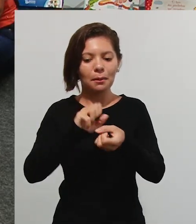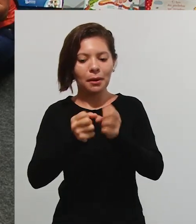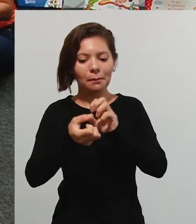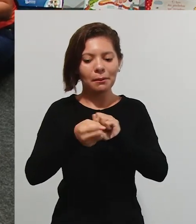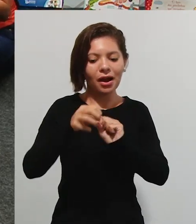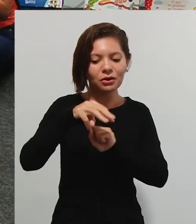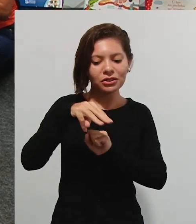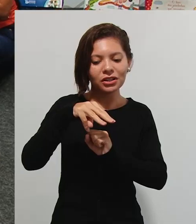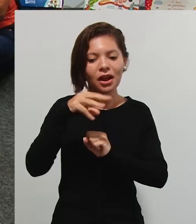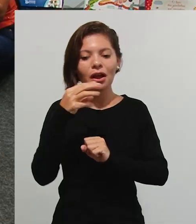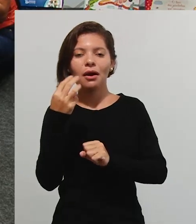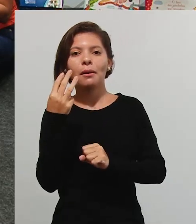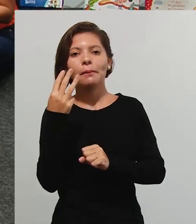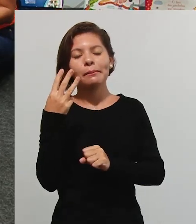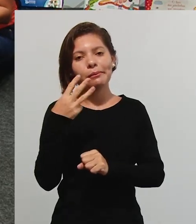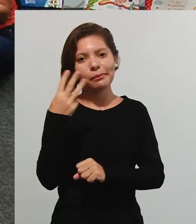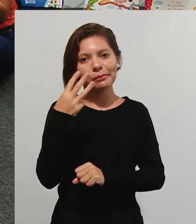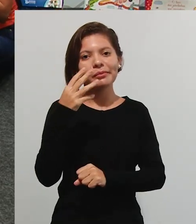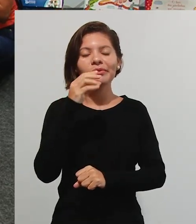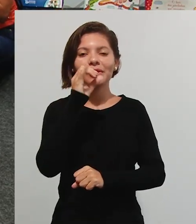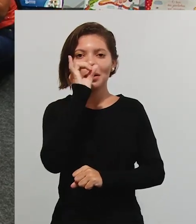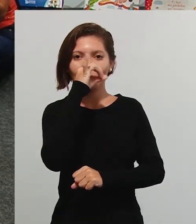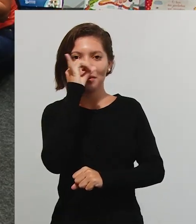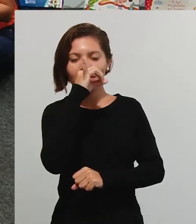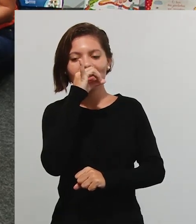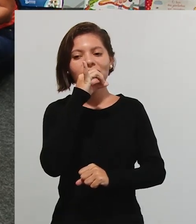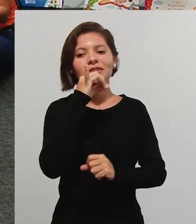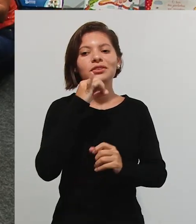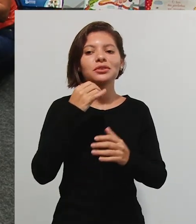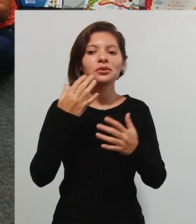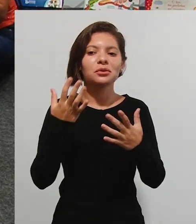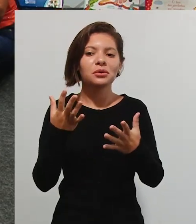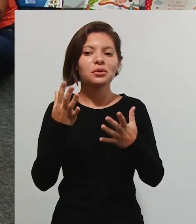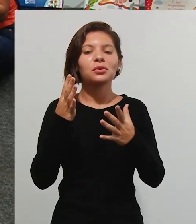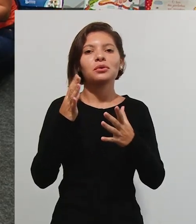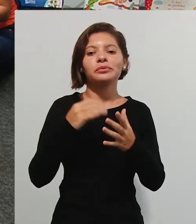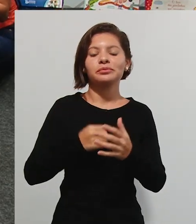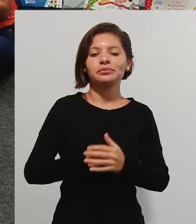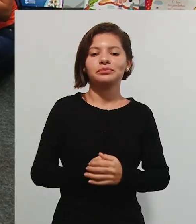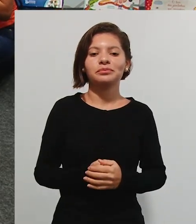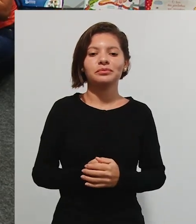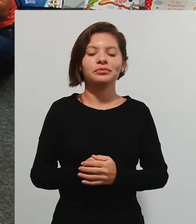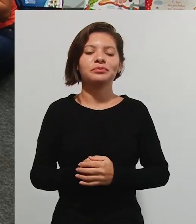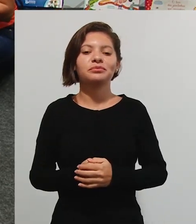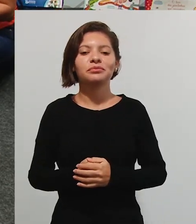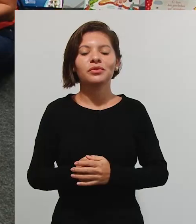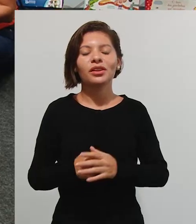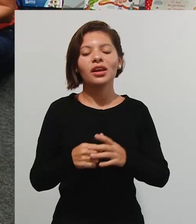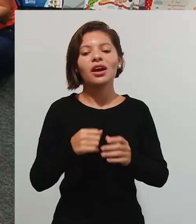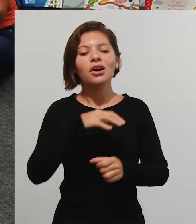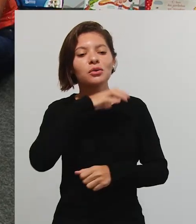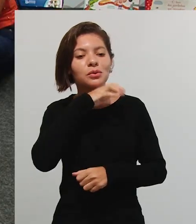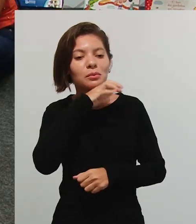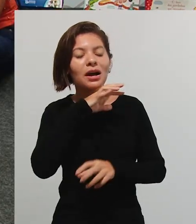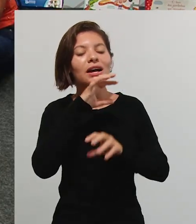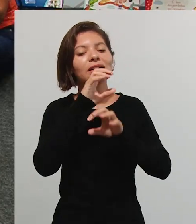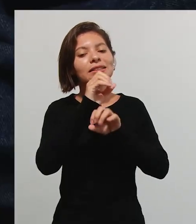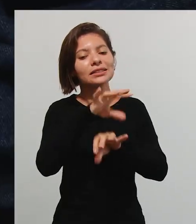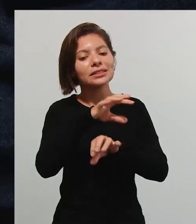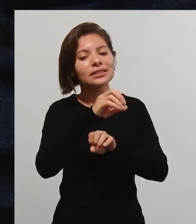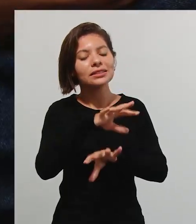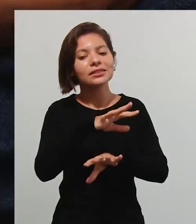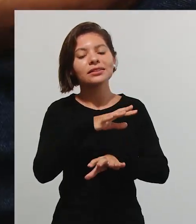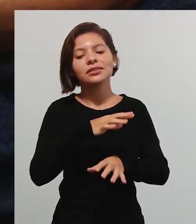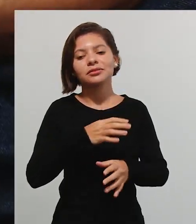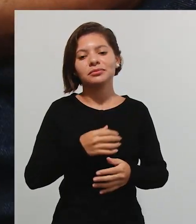os 3 porquinhos, aí você trabalha a quantidade, né? 3 porquinhos, que tem um lobo. Trabalha os animais. Sim,